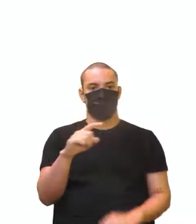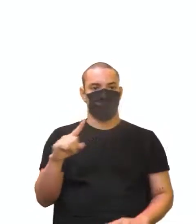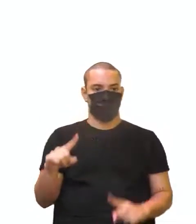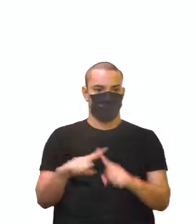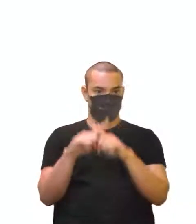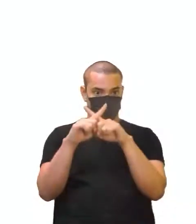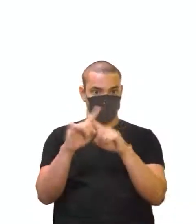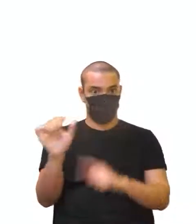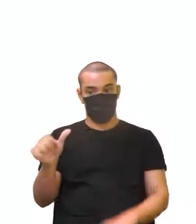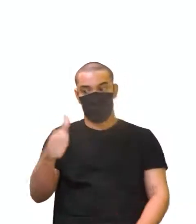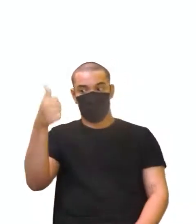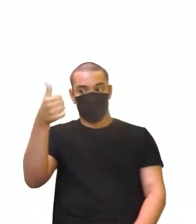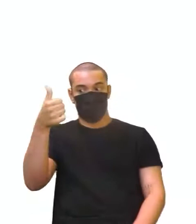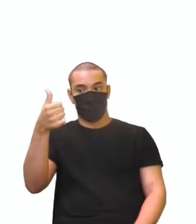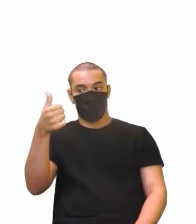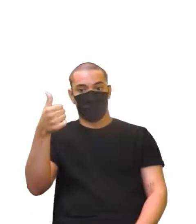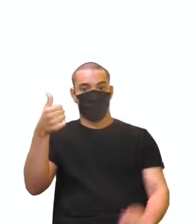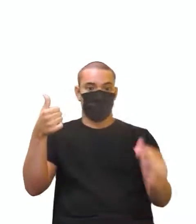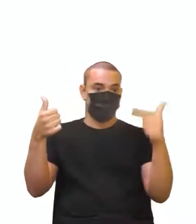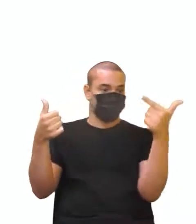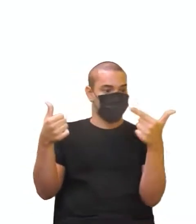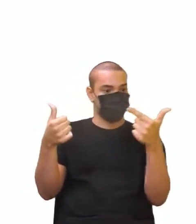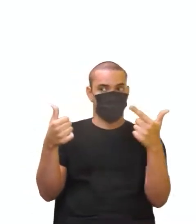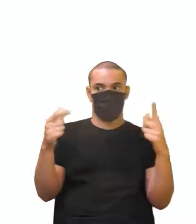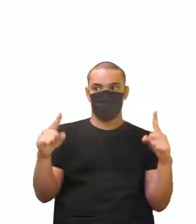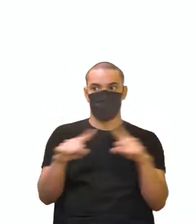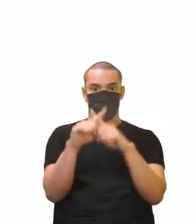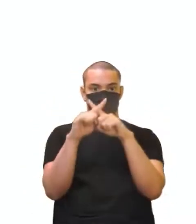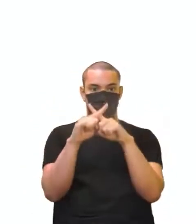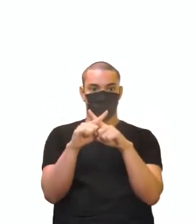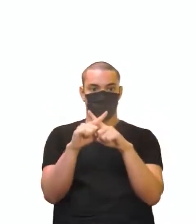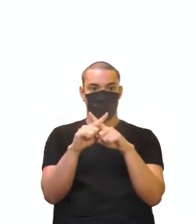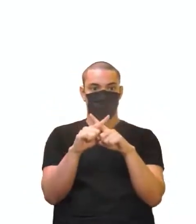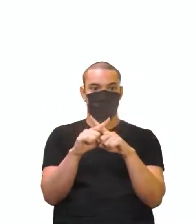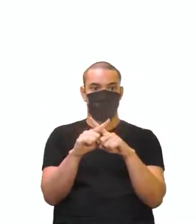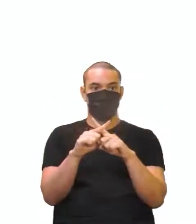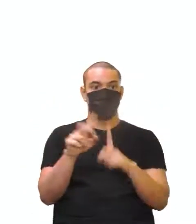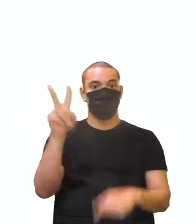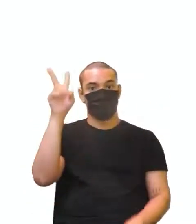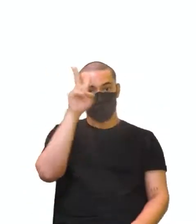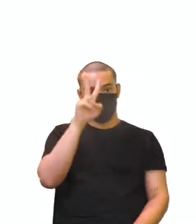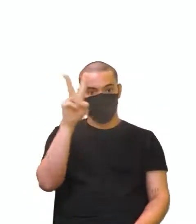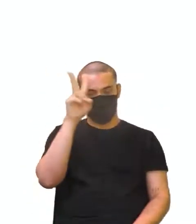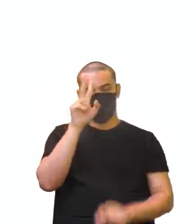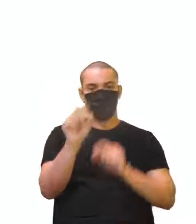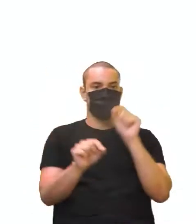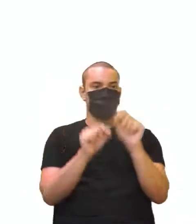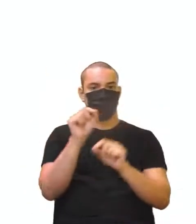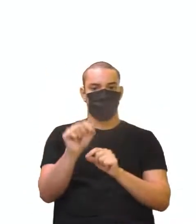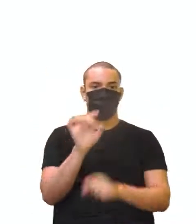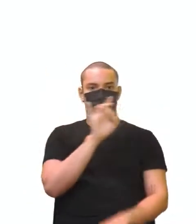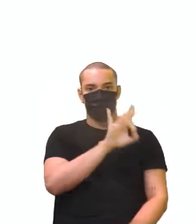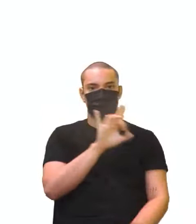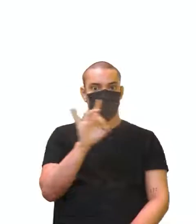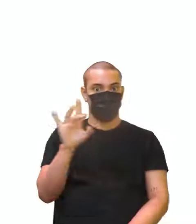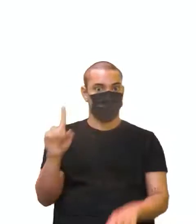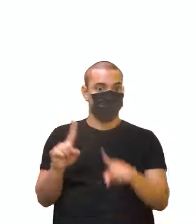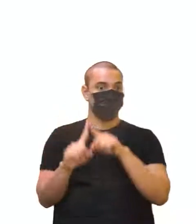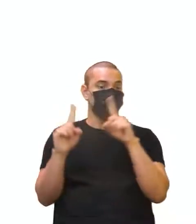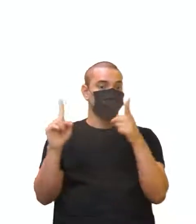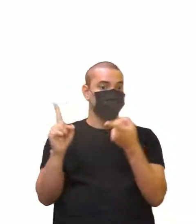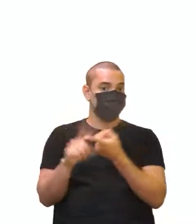sexo masculino na primeira e a proporção do sexo masculino na segunda. Lembrando que para cada gestação